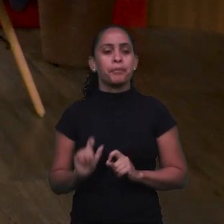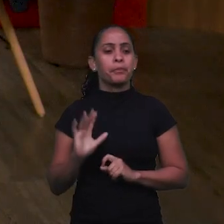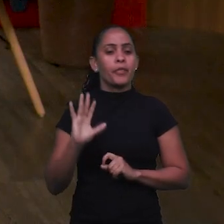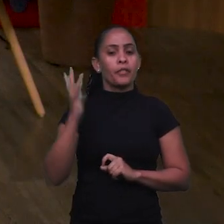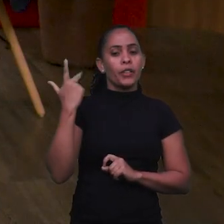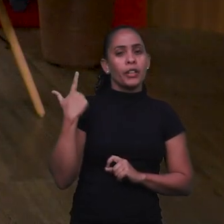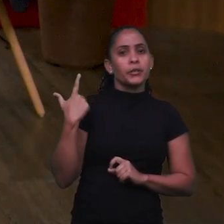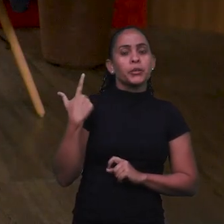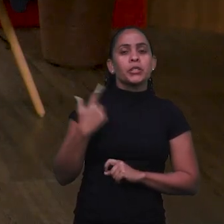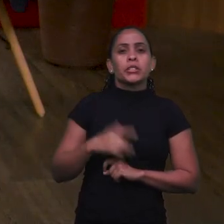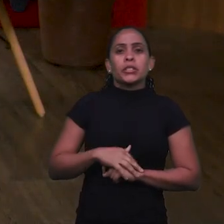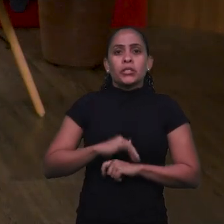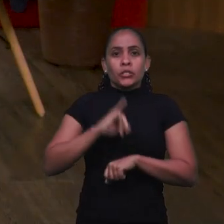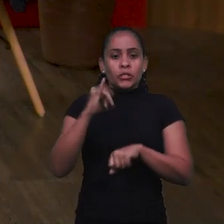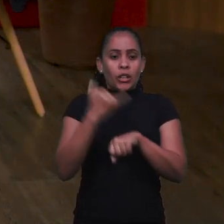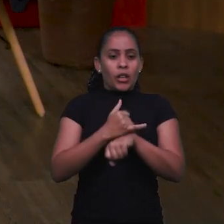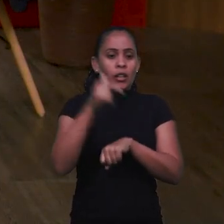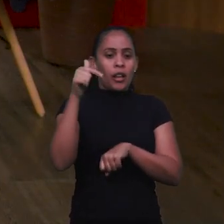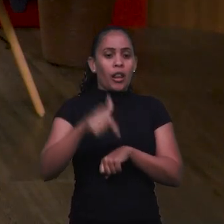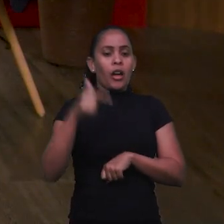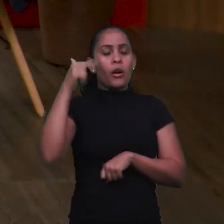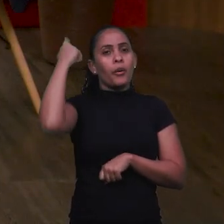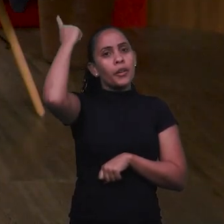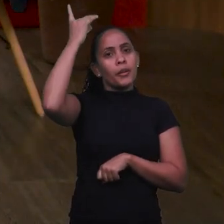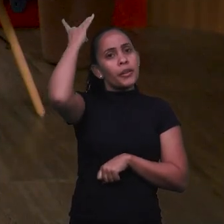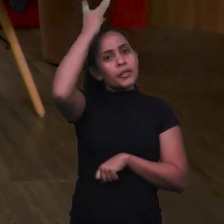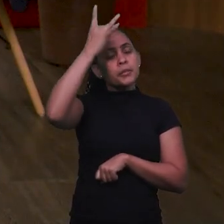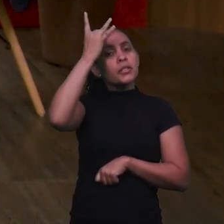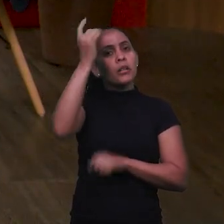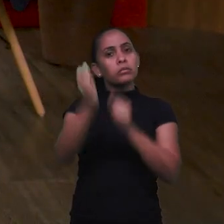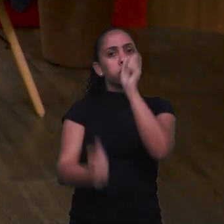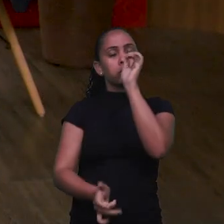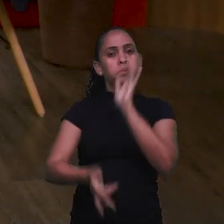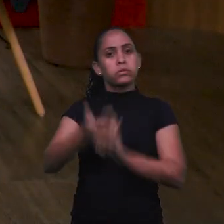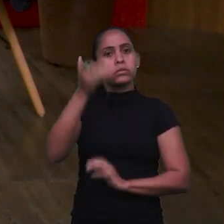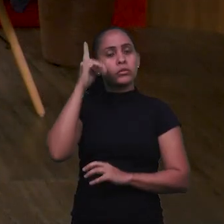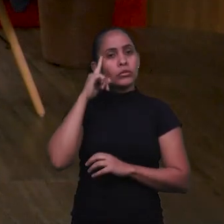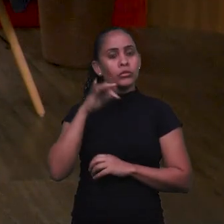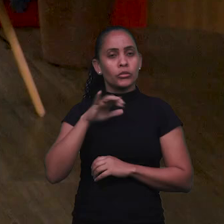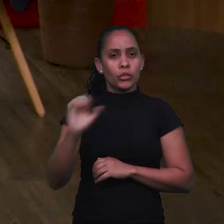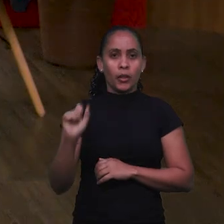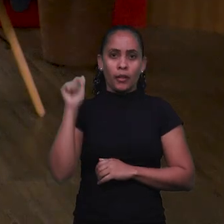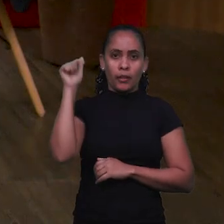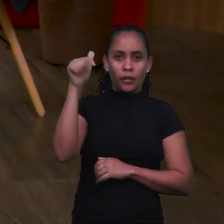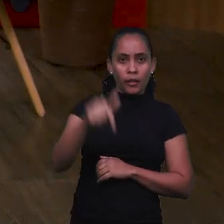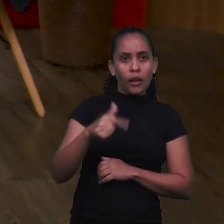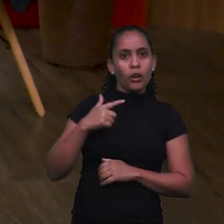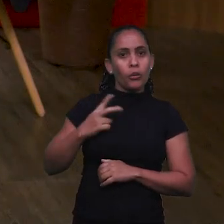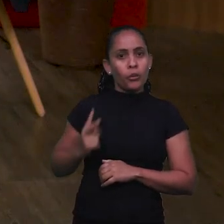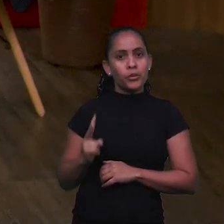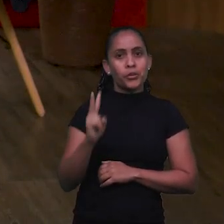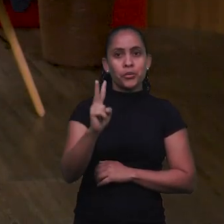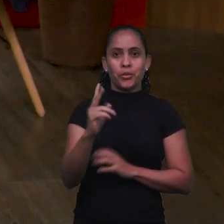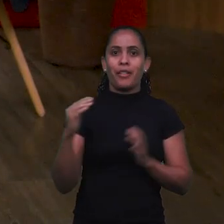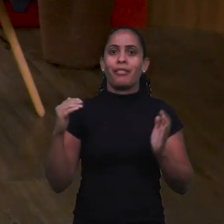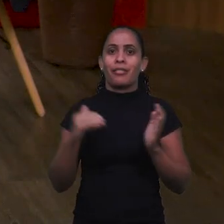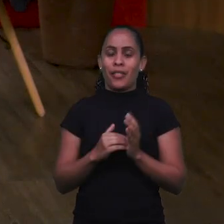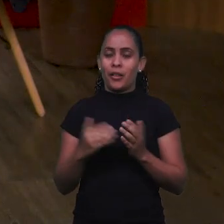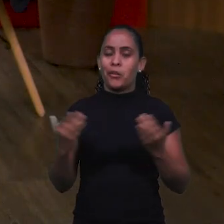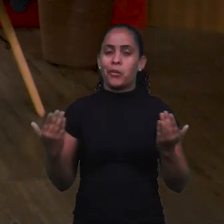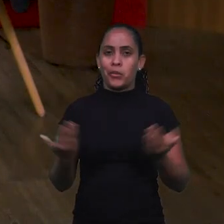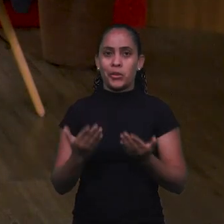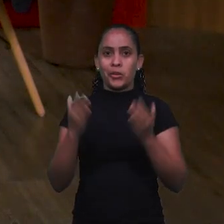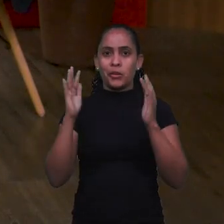quer dizer, o derramar do Espírito Santo ali no dia de Pentecostes em Jerusalém, continua até hoje e só